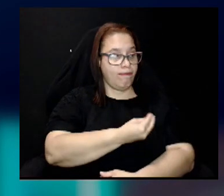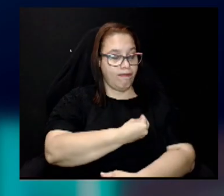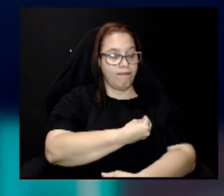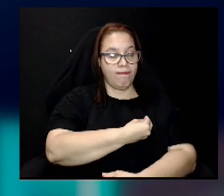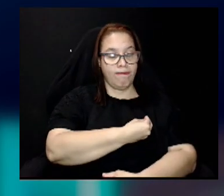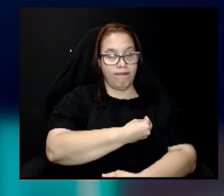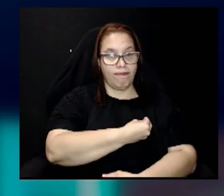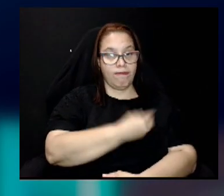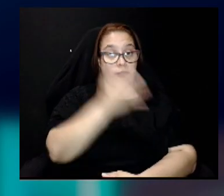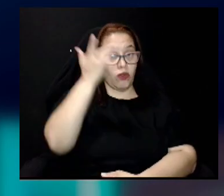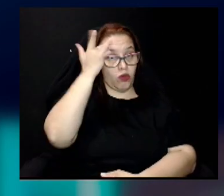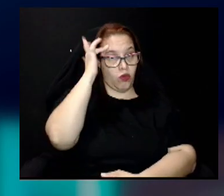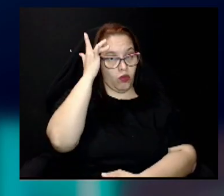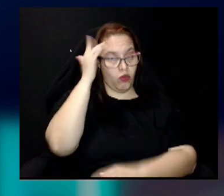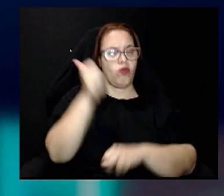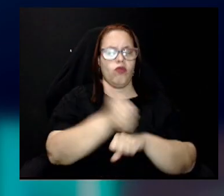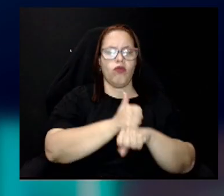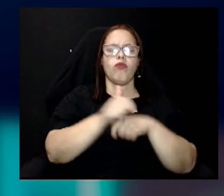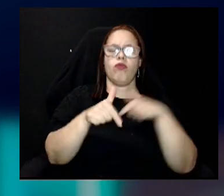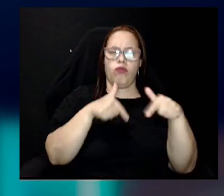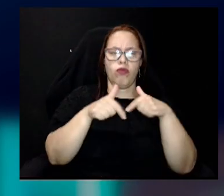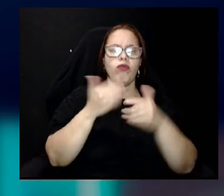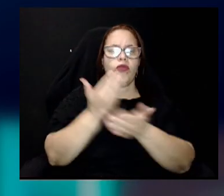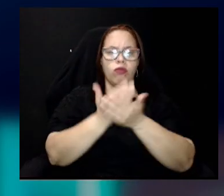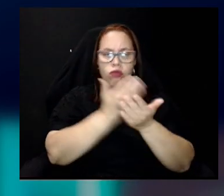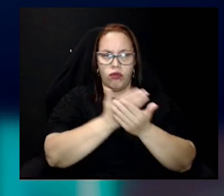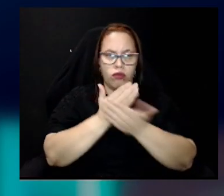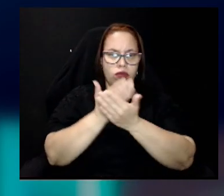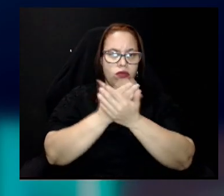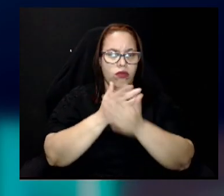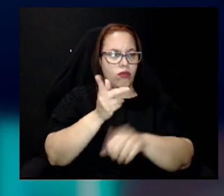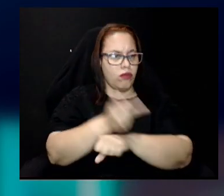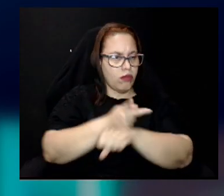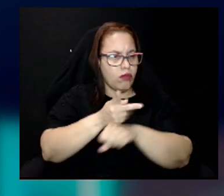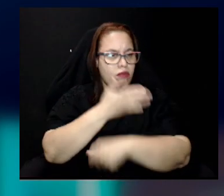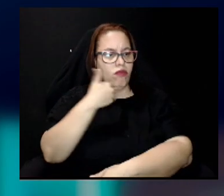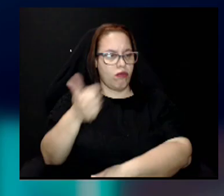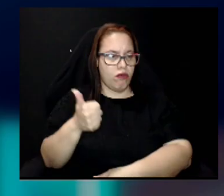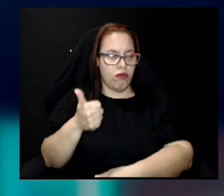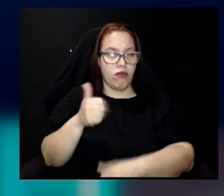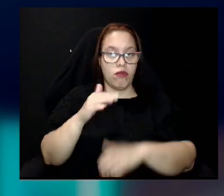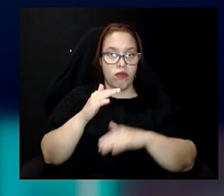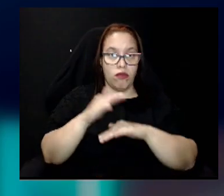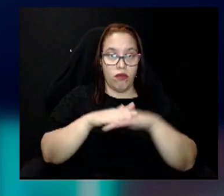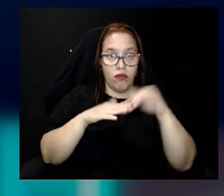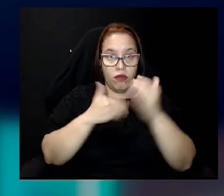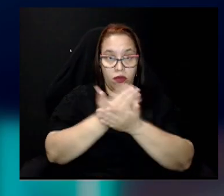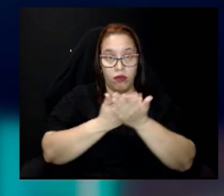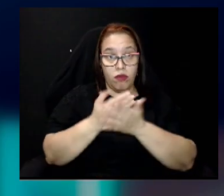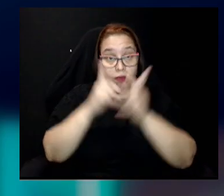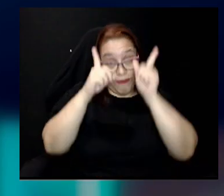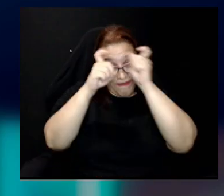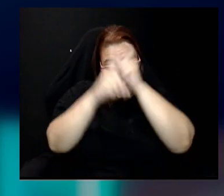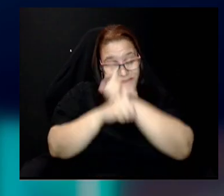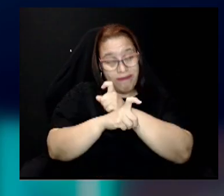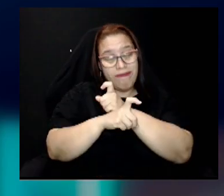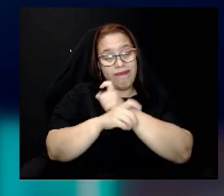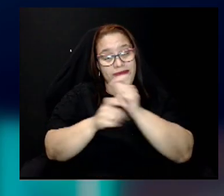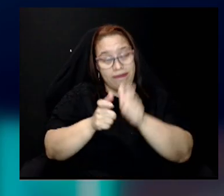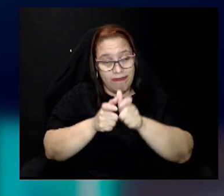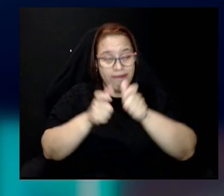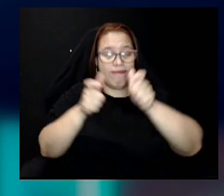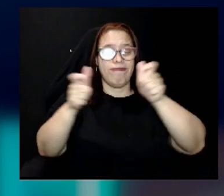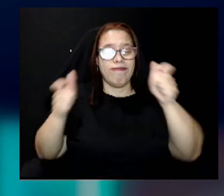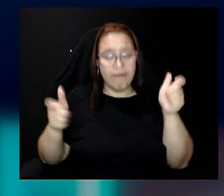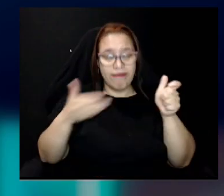nossa função é trabalhar, estudar e buscar melhorias para esse tratamento. Desafiador, em crescente melhoria,